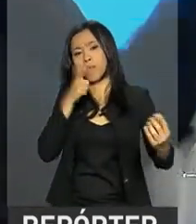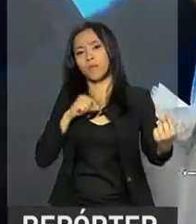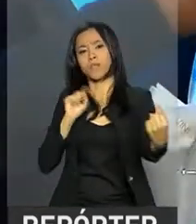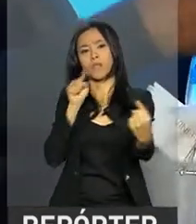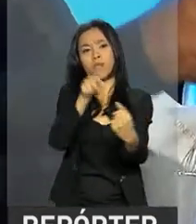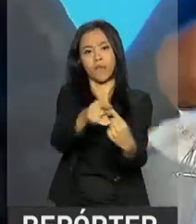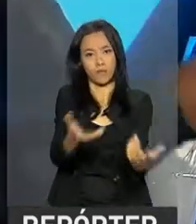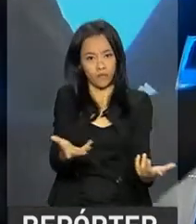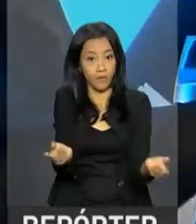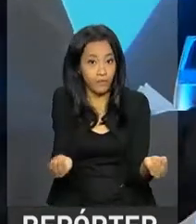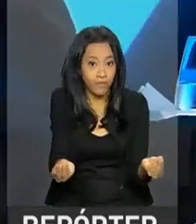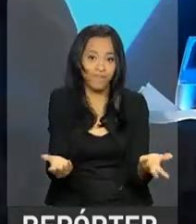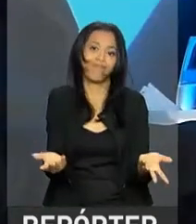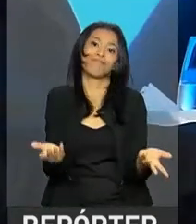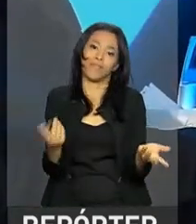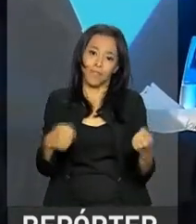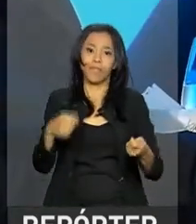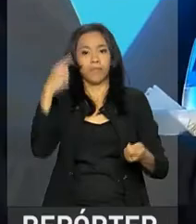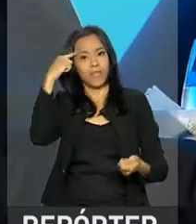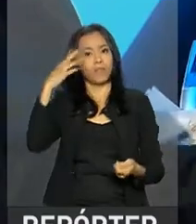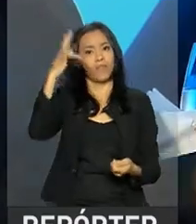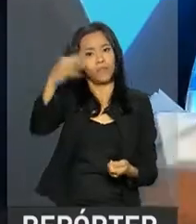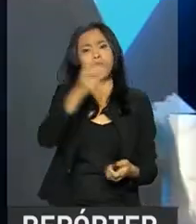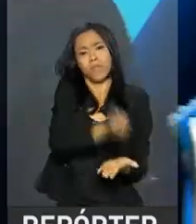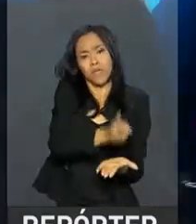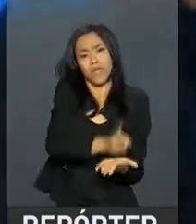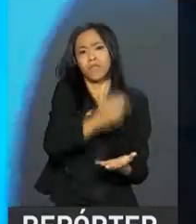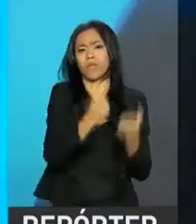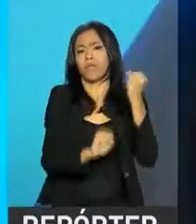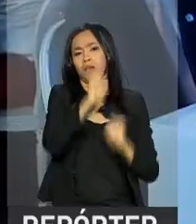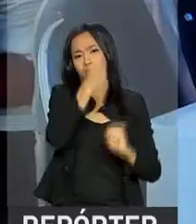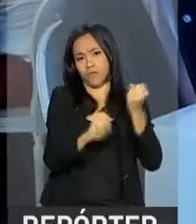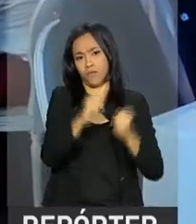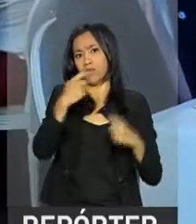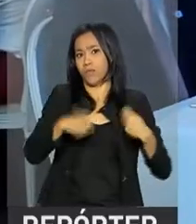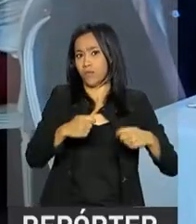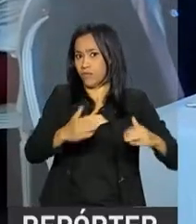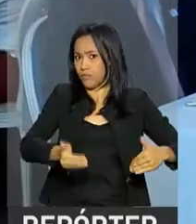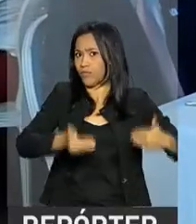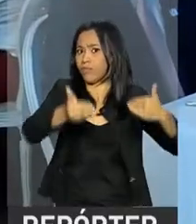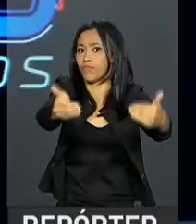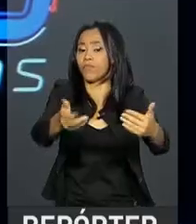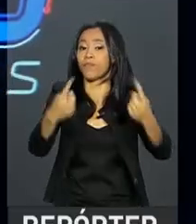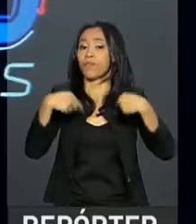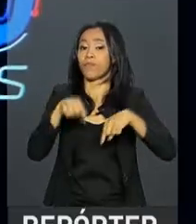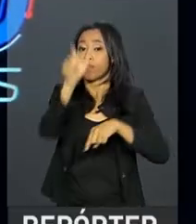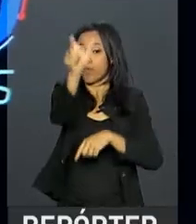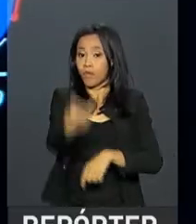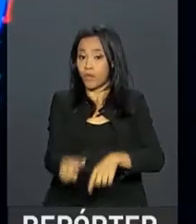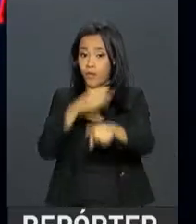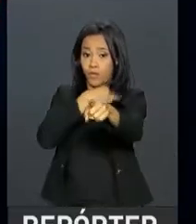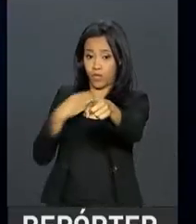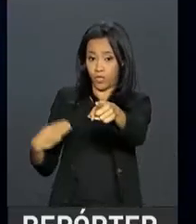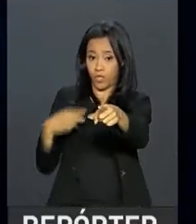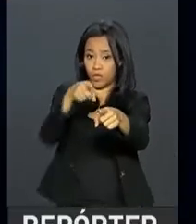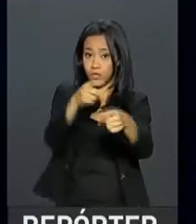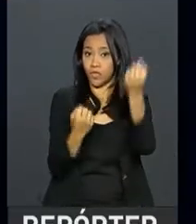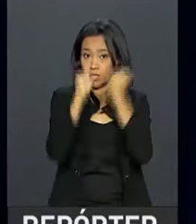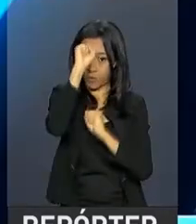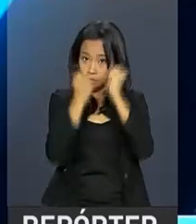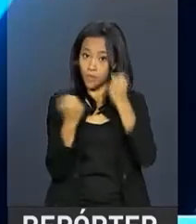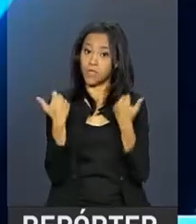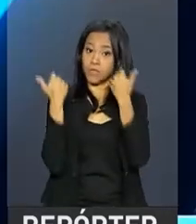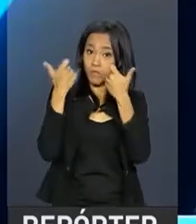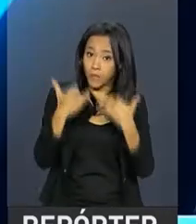esse momento, mesmo ainda que a nossa indústria precise de bons mais olhos. O ministro da Indústria, Comércio Exterior e Serviços